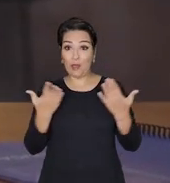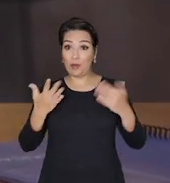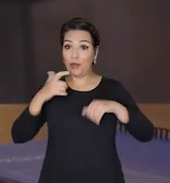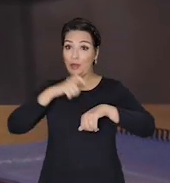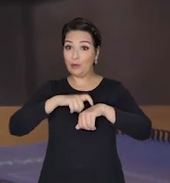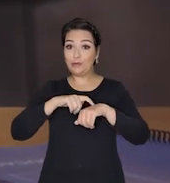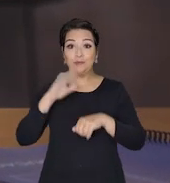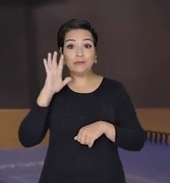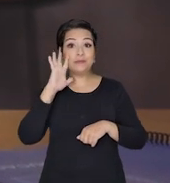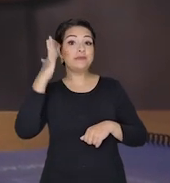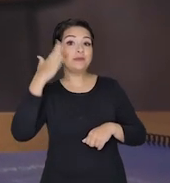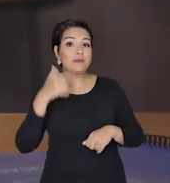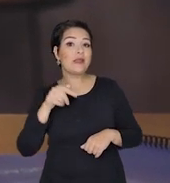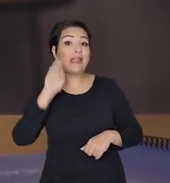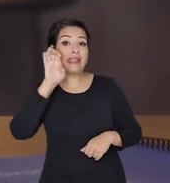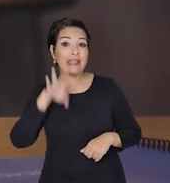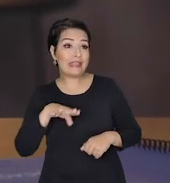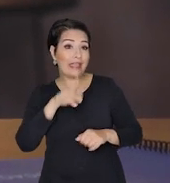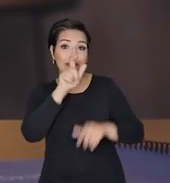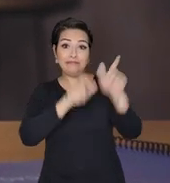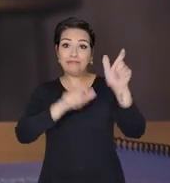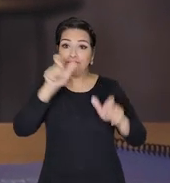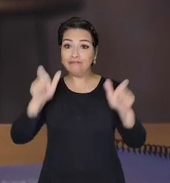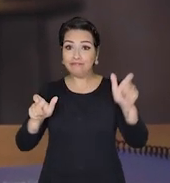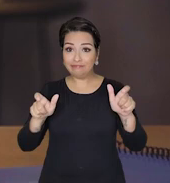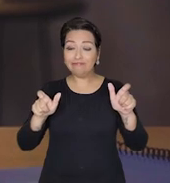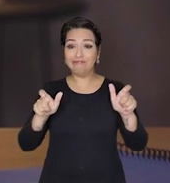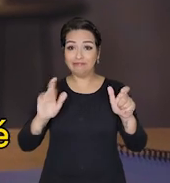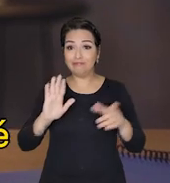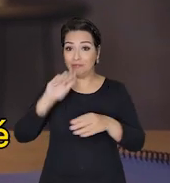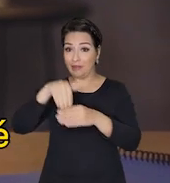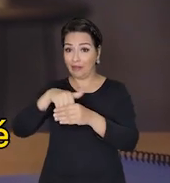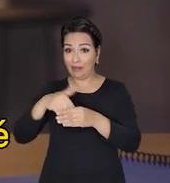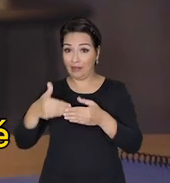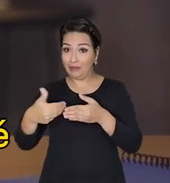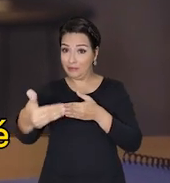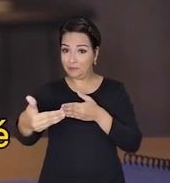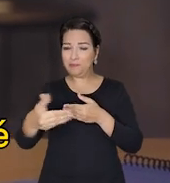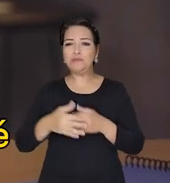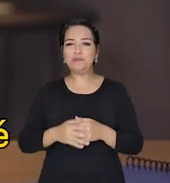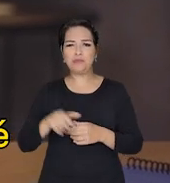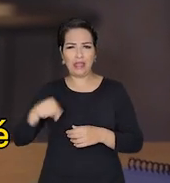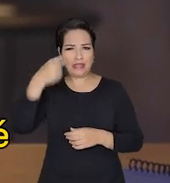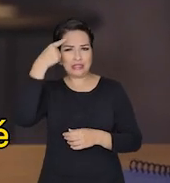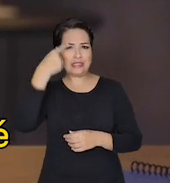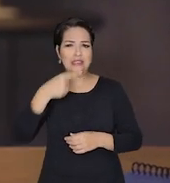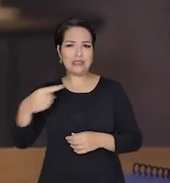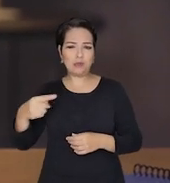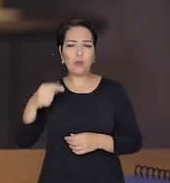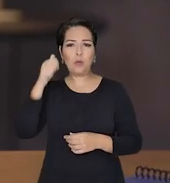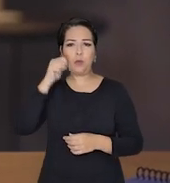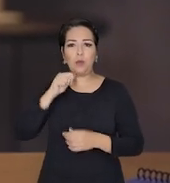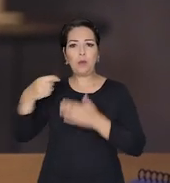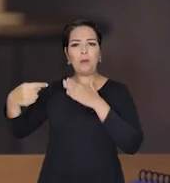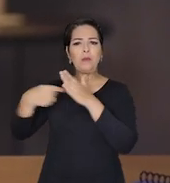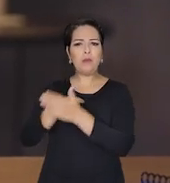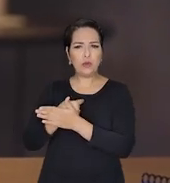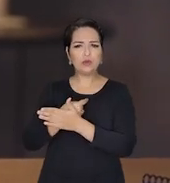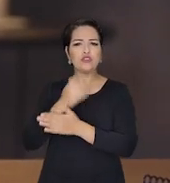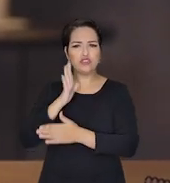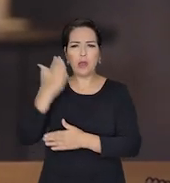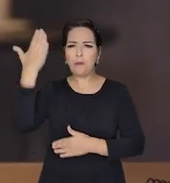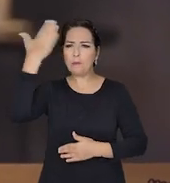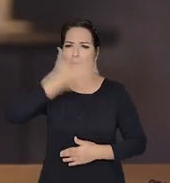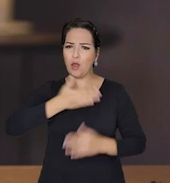Gente, chegou a hora de decidir quem é quem nessa eleição. Essa semana, uma senhora me perguntou em Magé se já tem algo